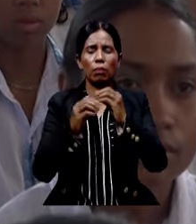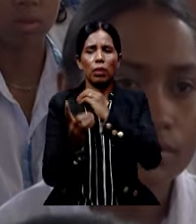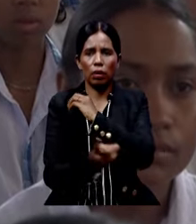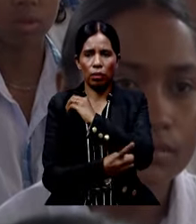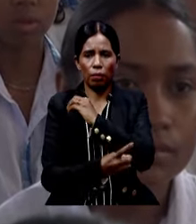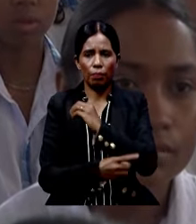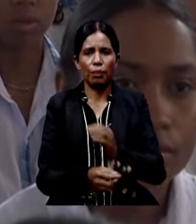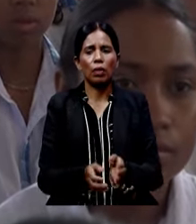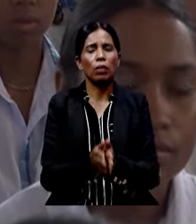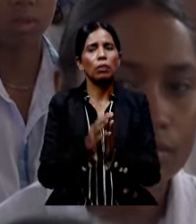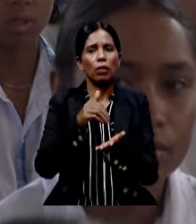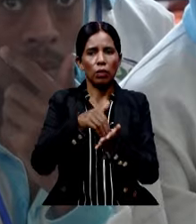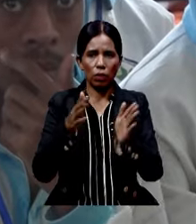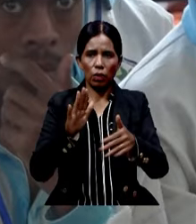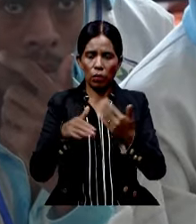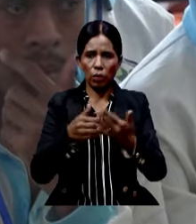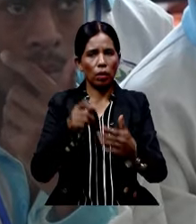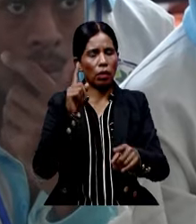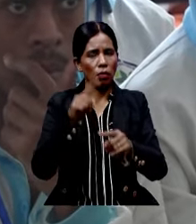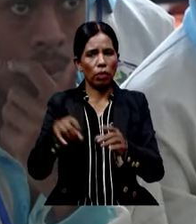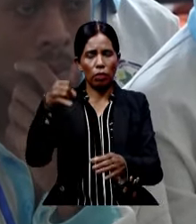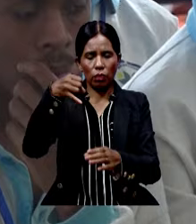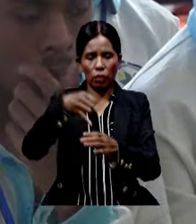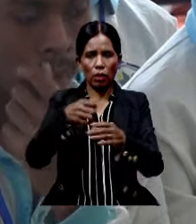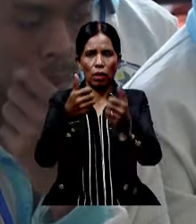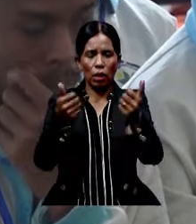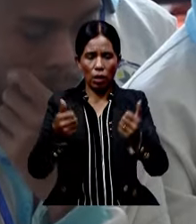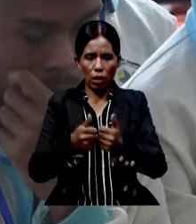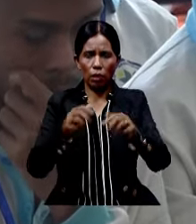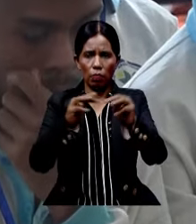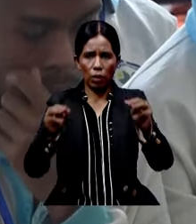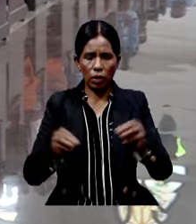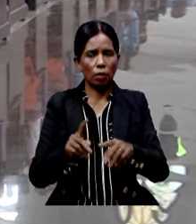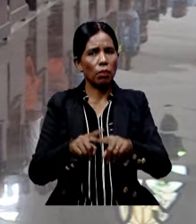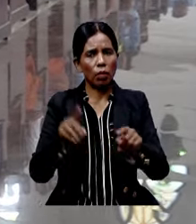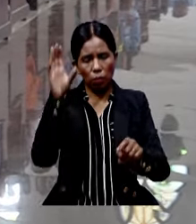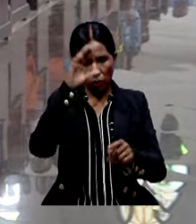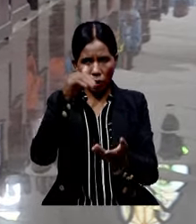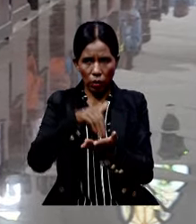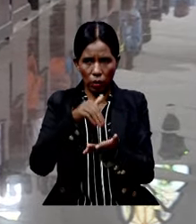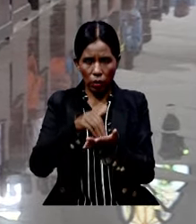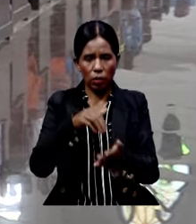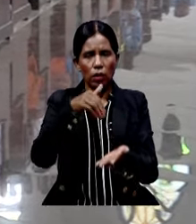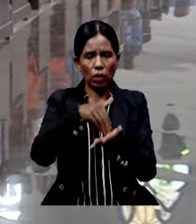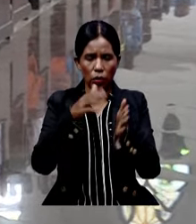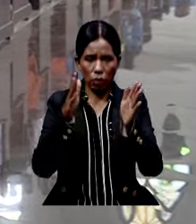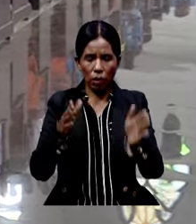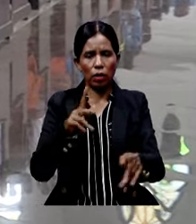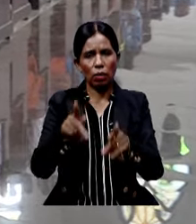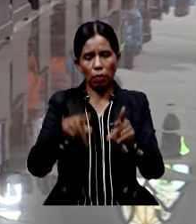Virgilio Mos, husu estudante sira tula bele envolve an ia arte marciais, mai bebuka estuda hodi sa estudante ne